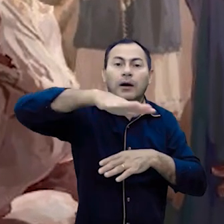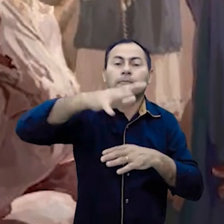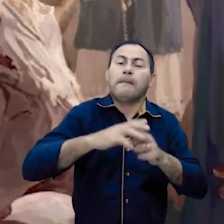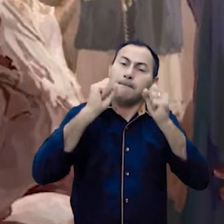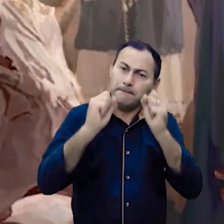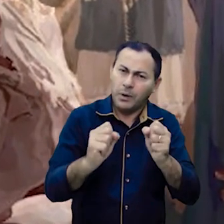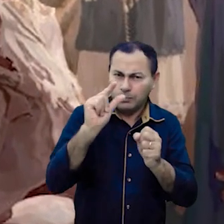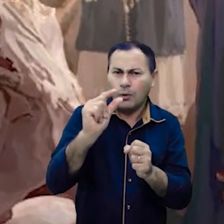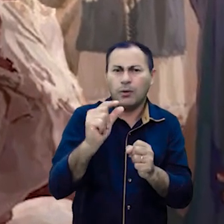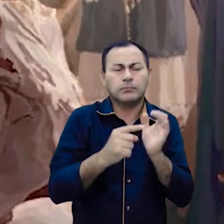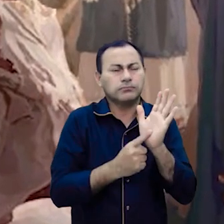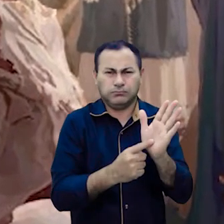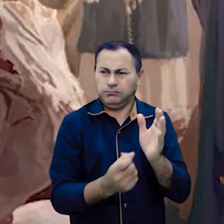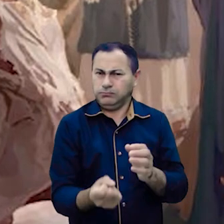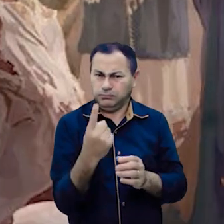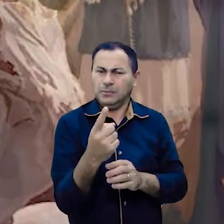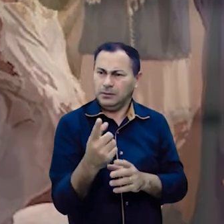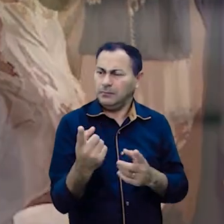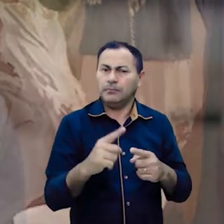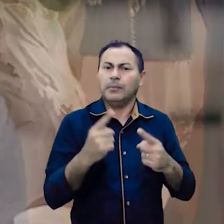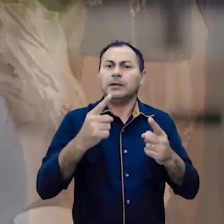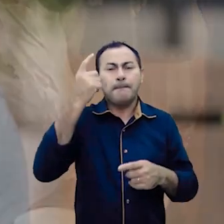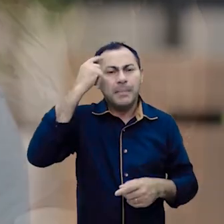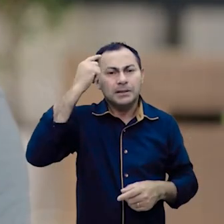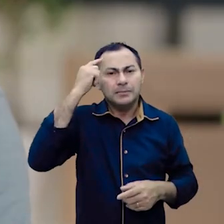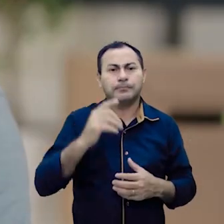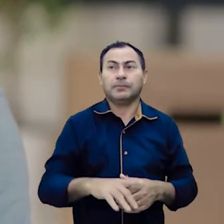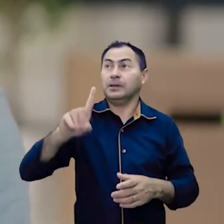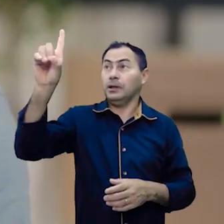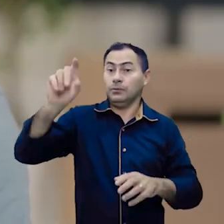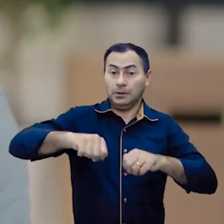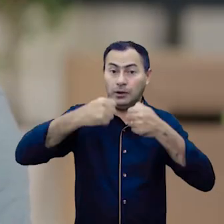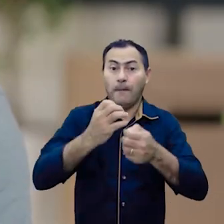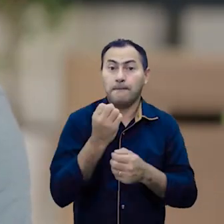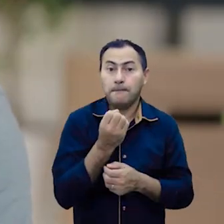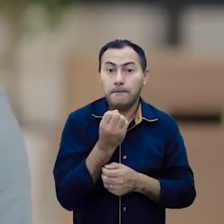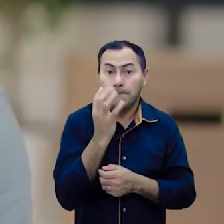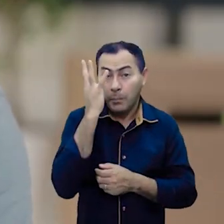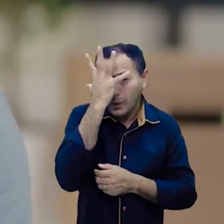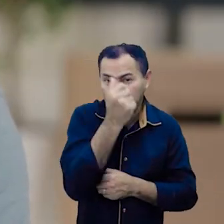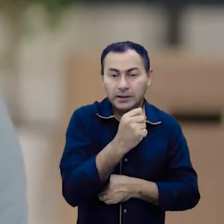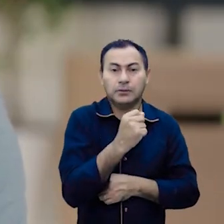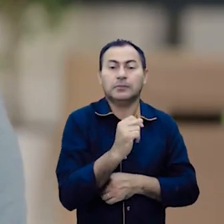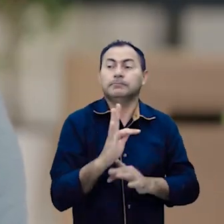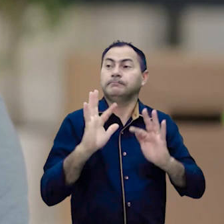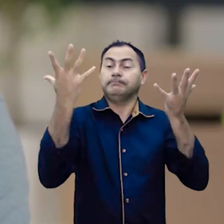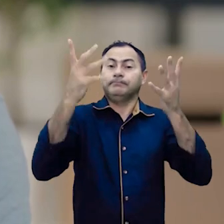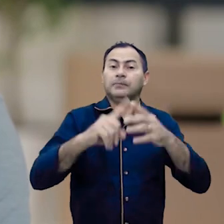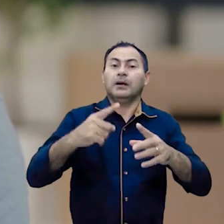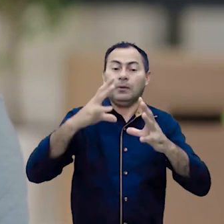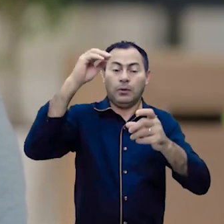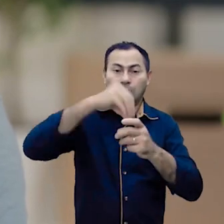sobre o campo isso pode ser um pouco repulsivo para você mas pense bem Deus nos deu um bonito simbolismo com essa